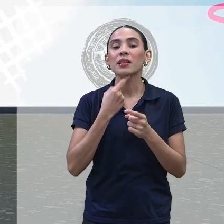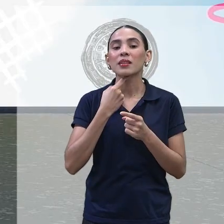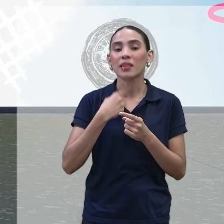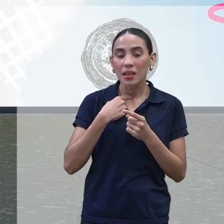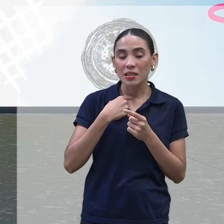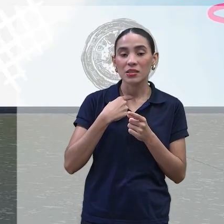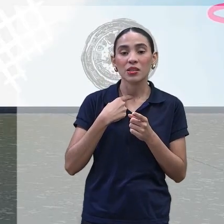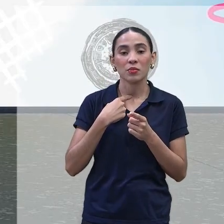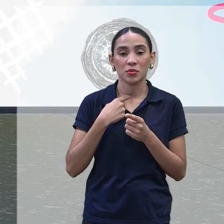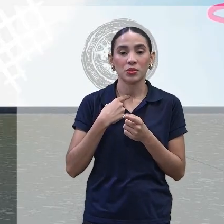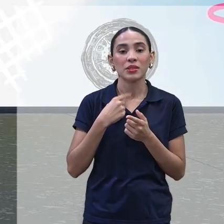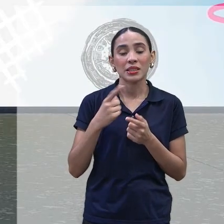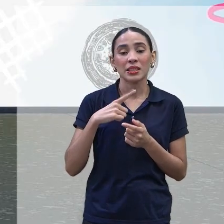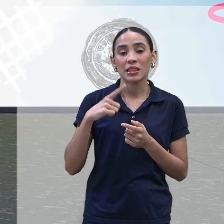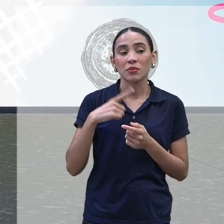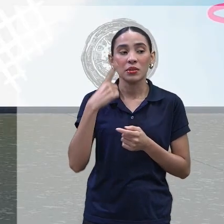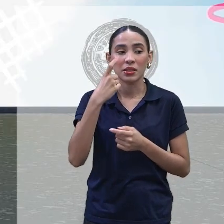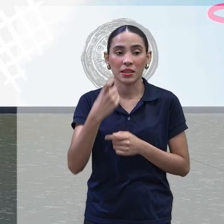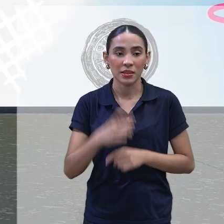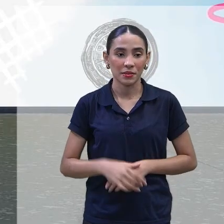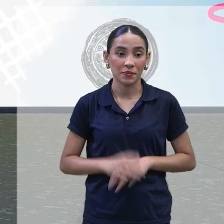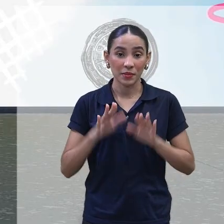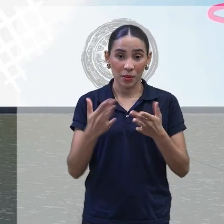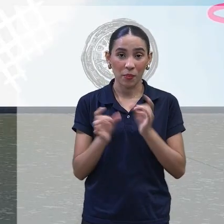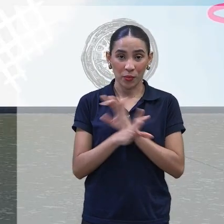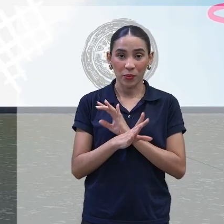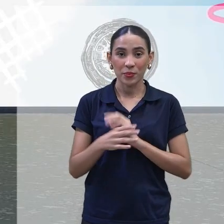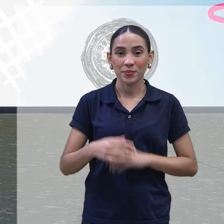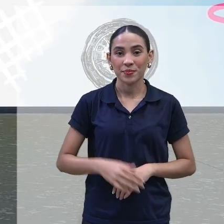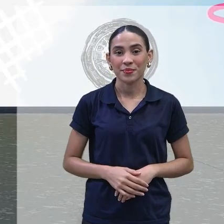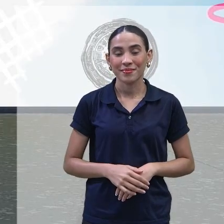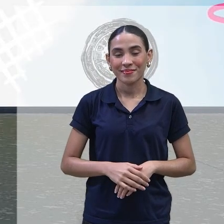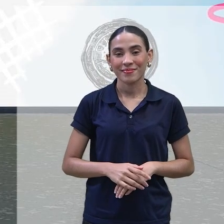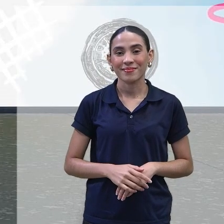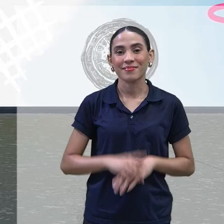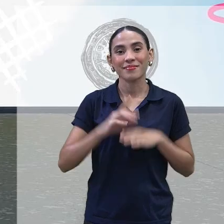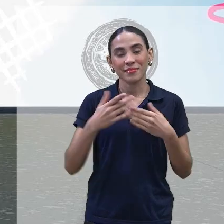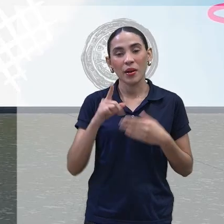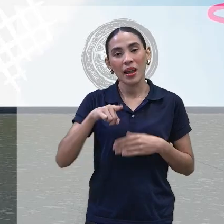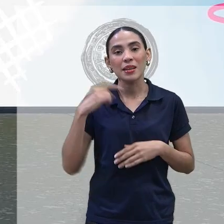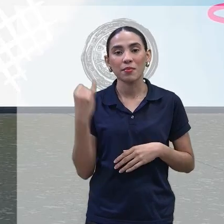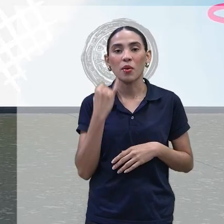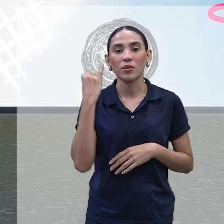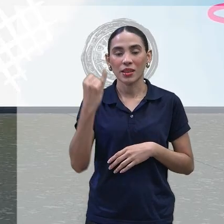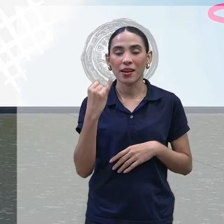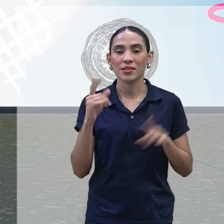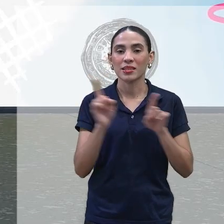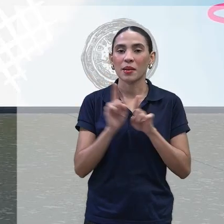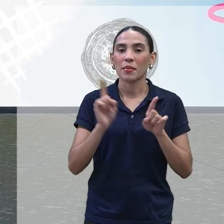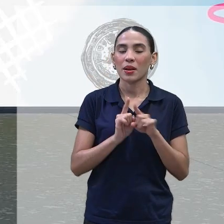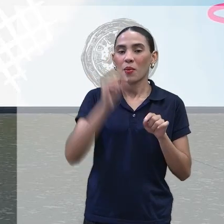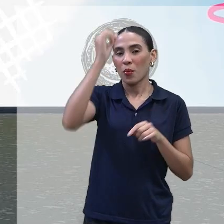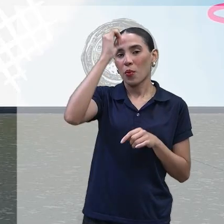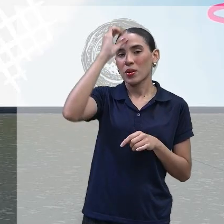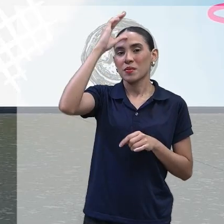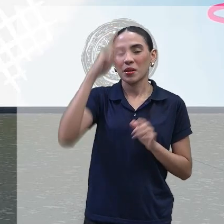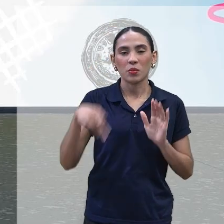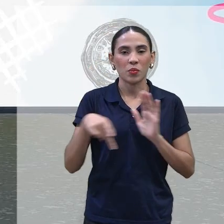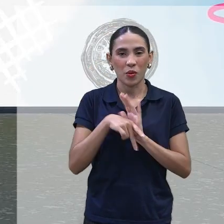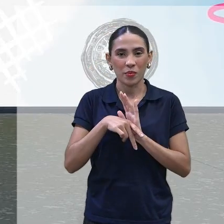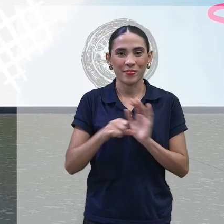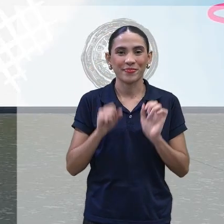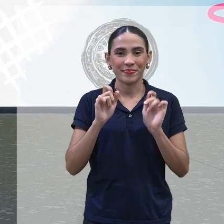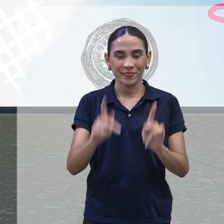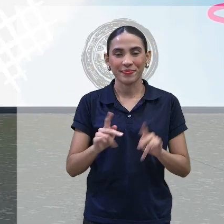desejamos ser. Estão preparados para isso? É muito importante, né? Esse autoconhecimento, tá